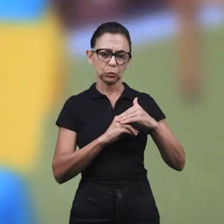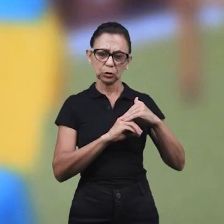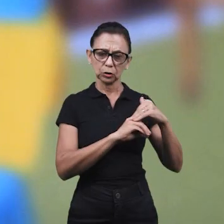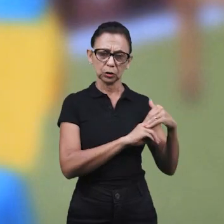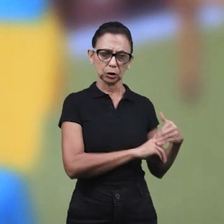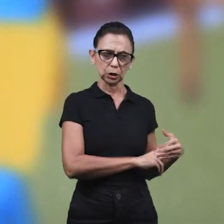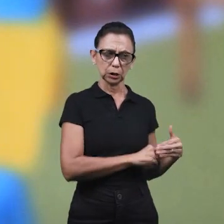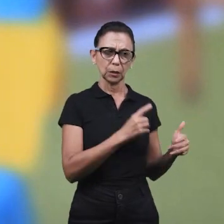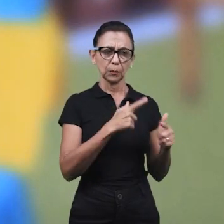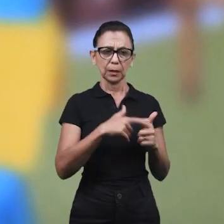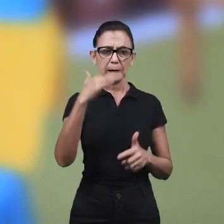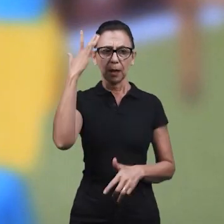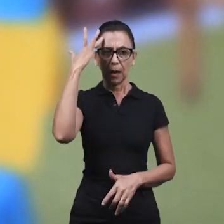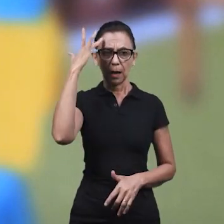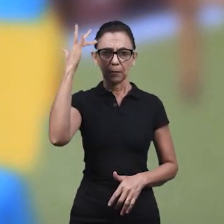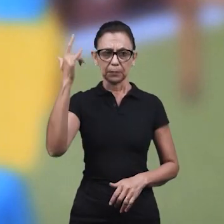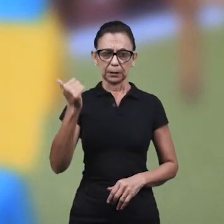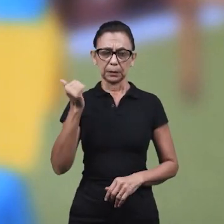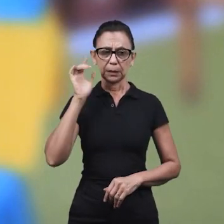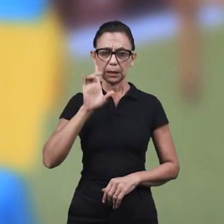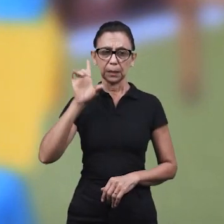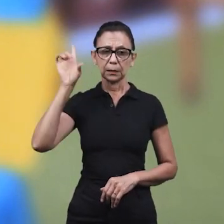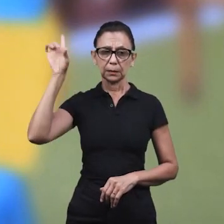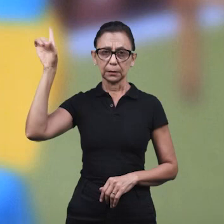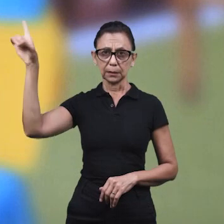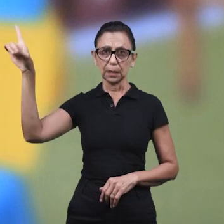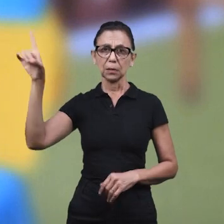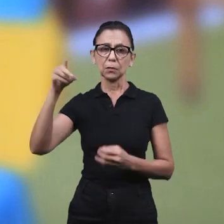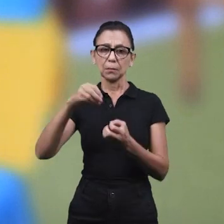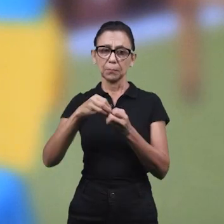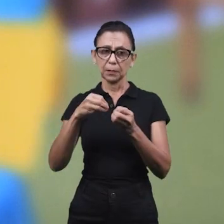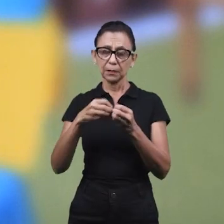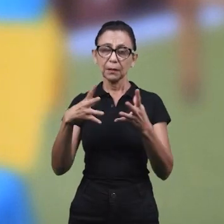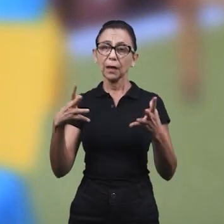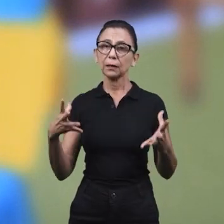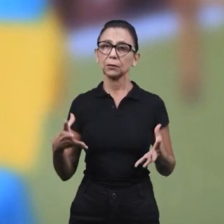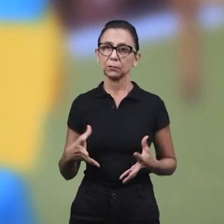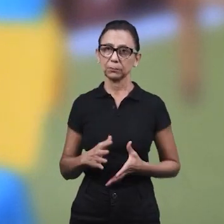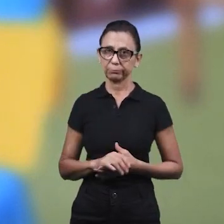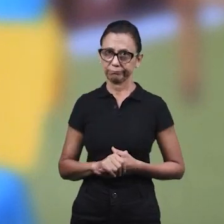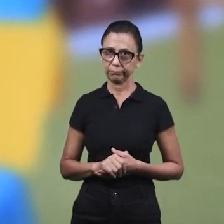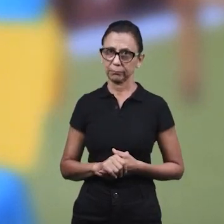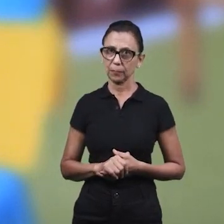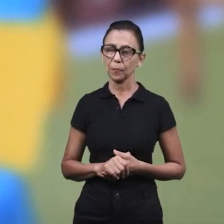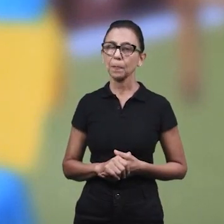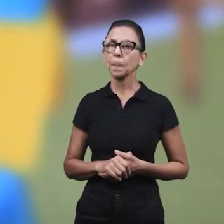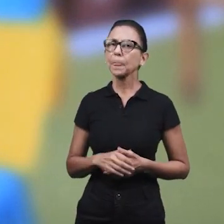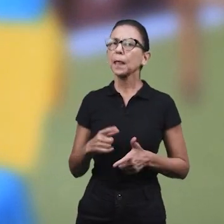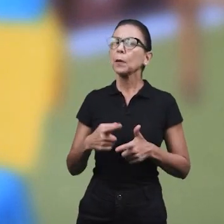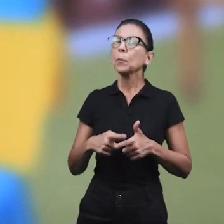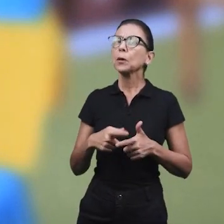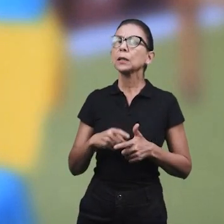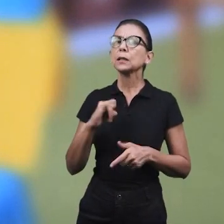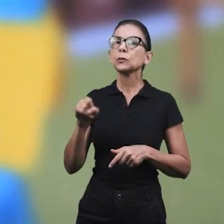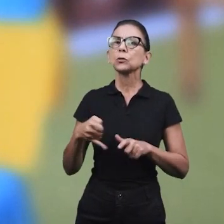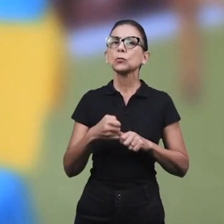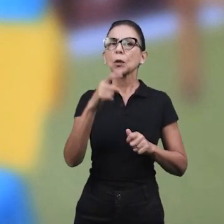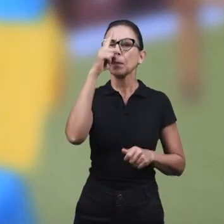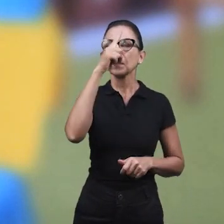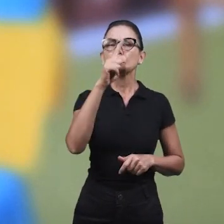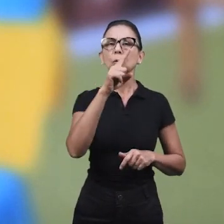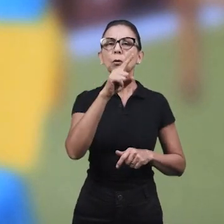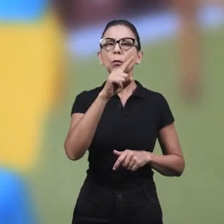sabia que Deus não se manifesta, Deus não opera suas maravilhas onde há pecado. Era necessário